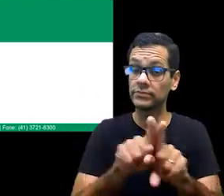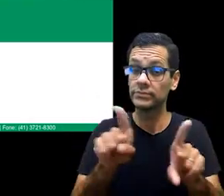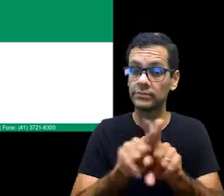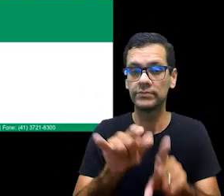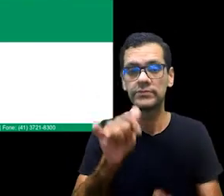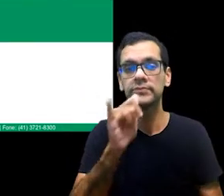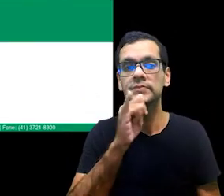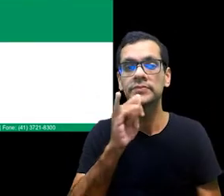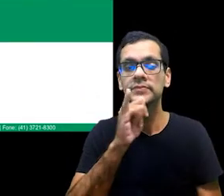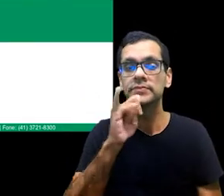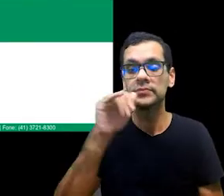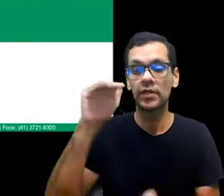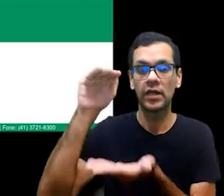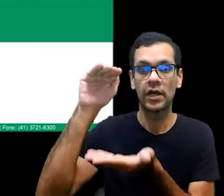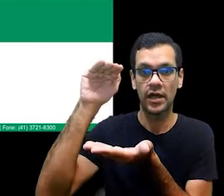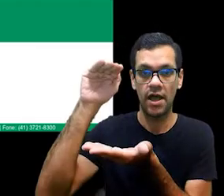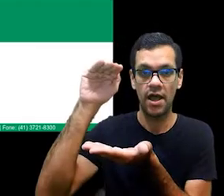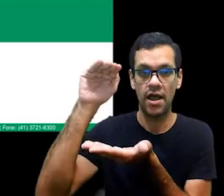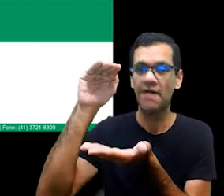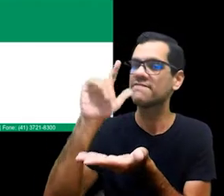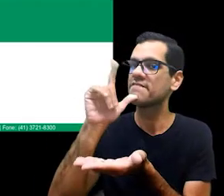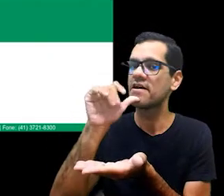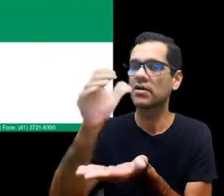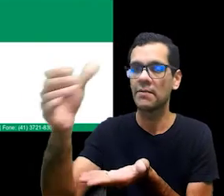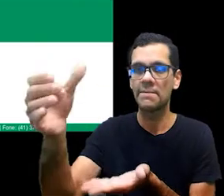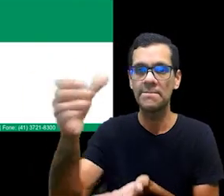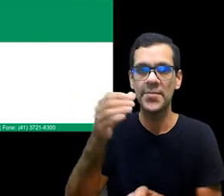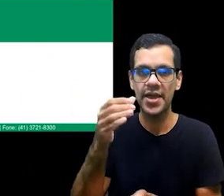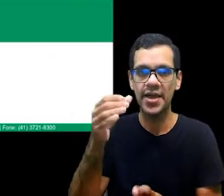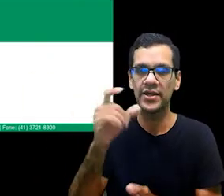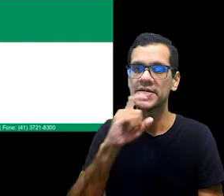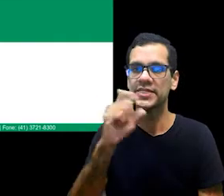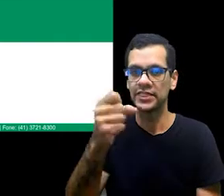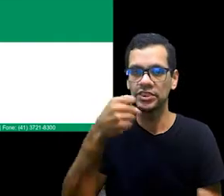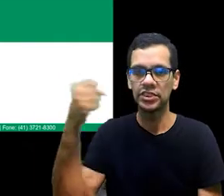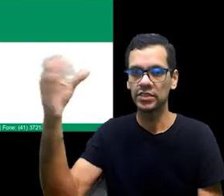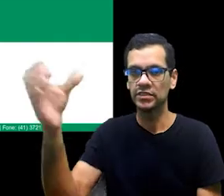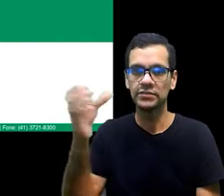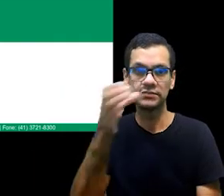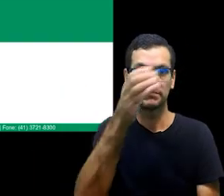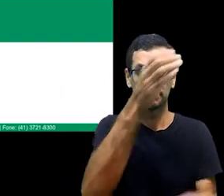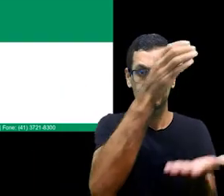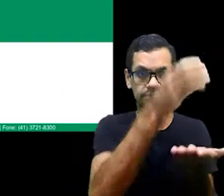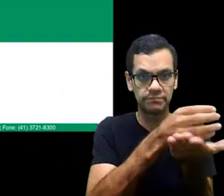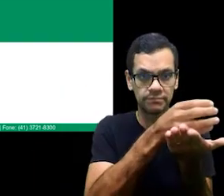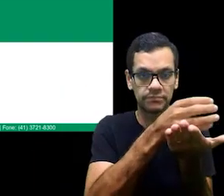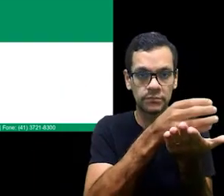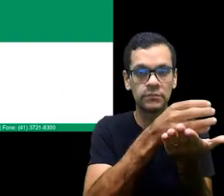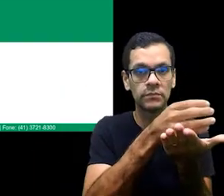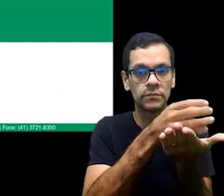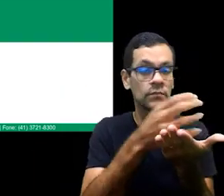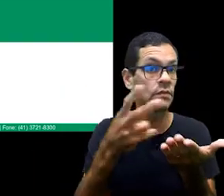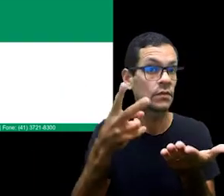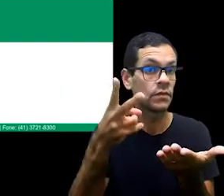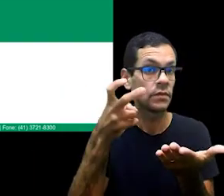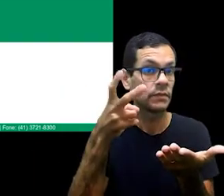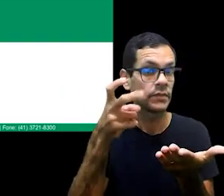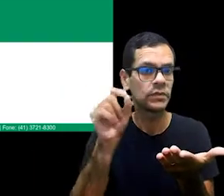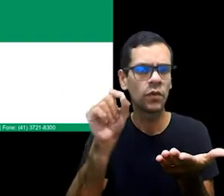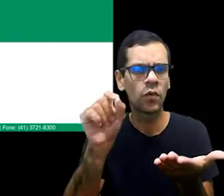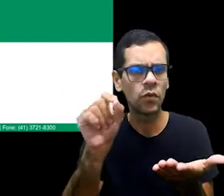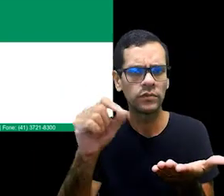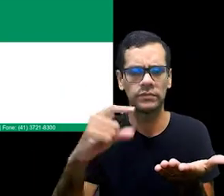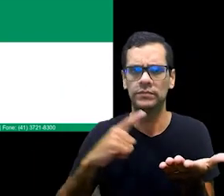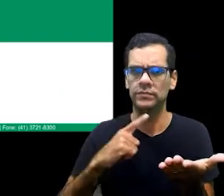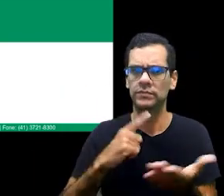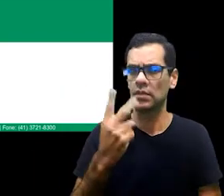você considerar uma garrafa de água que você retira da geladeira e coloca sobre a mesa da cozinha. Percebe que aí